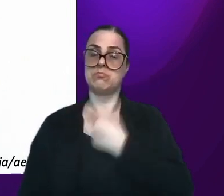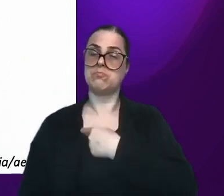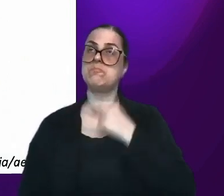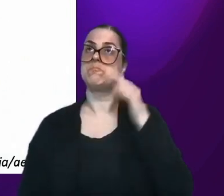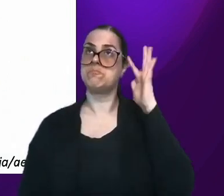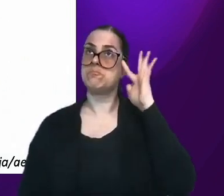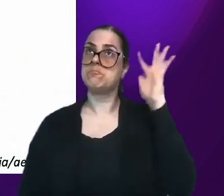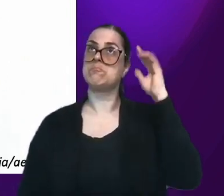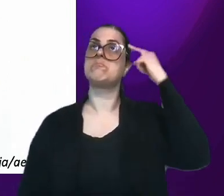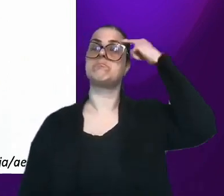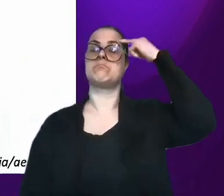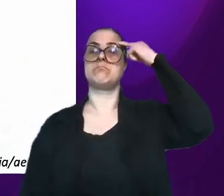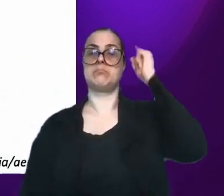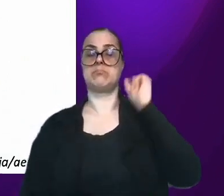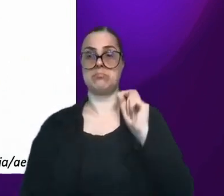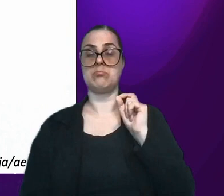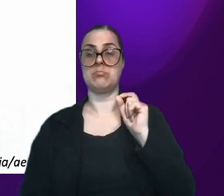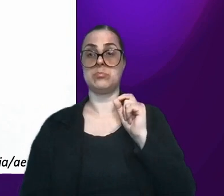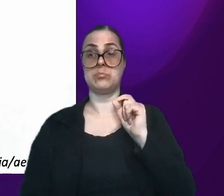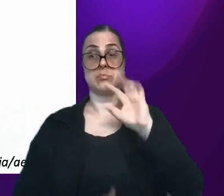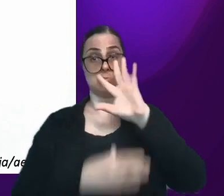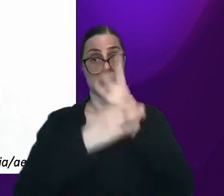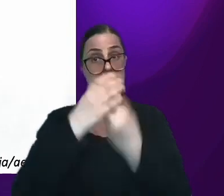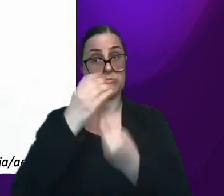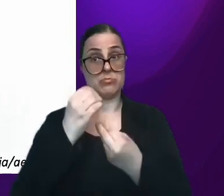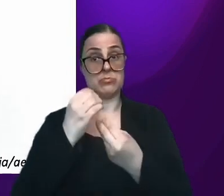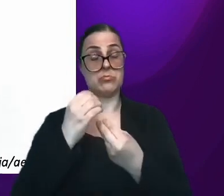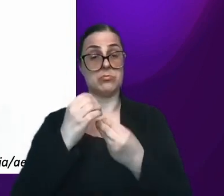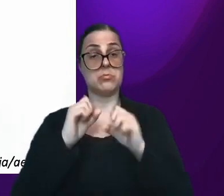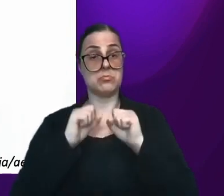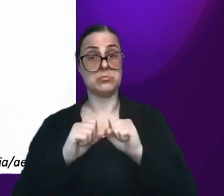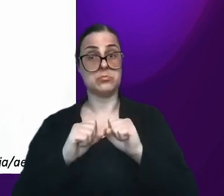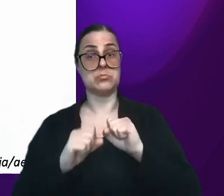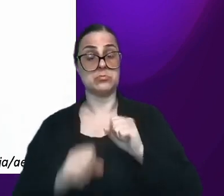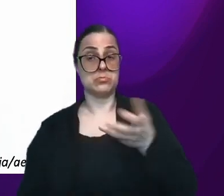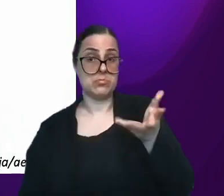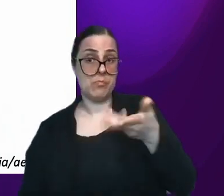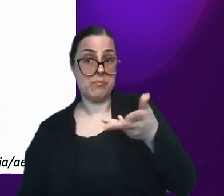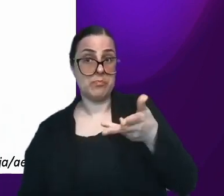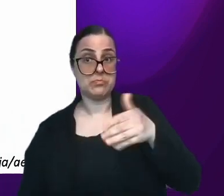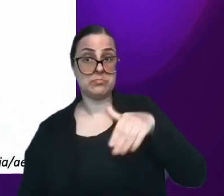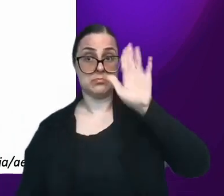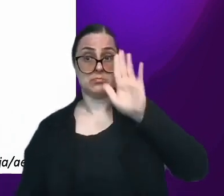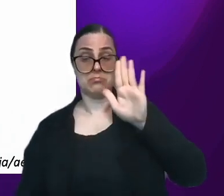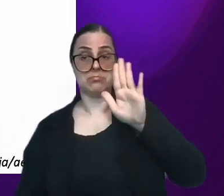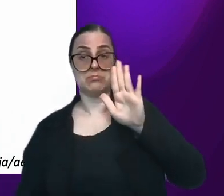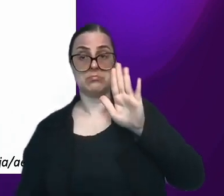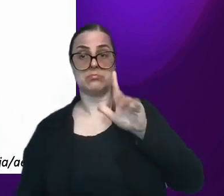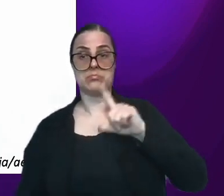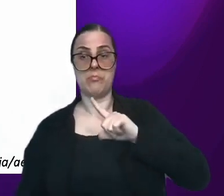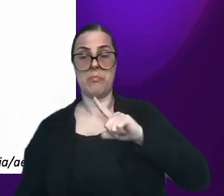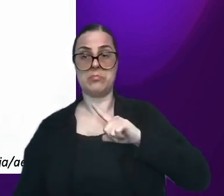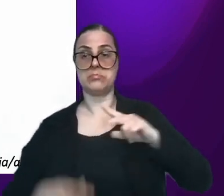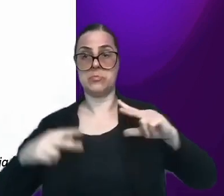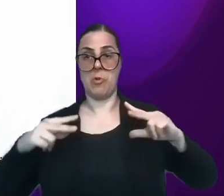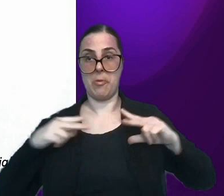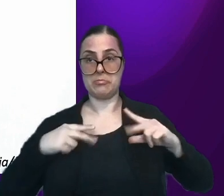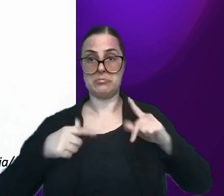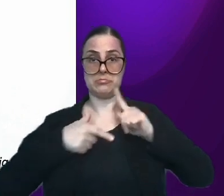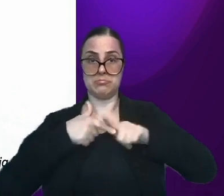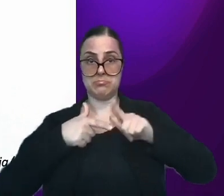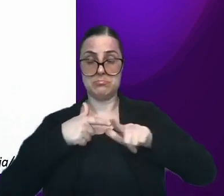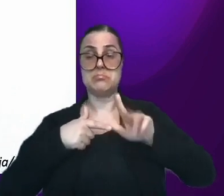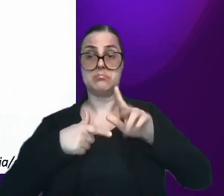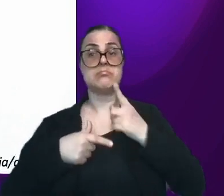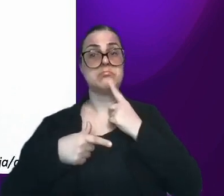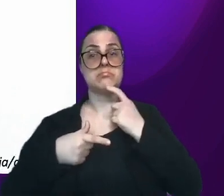ser mais acelerada para aquele paciente, por exemplo, com edema agudo de pulmão, com insuficiência renal sem tanta instabilidade hemodinâmica.